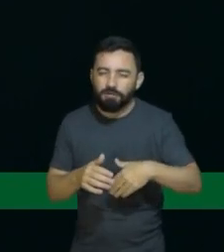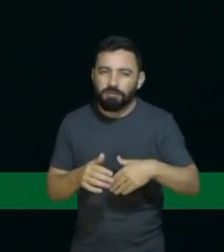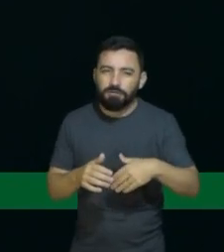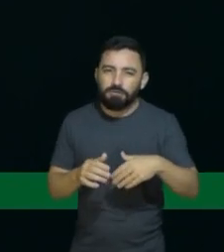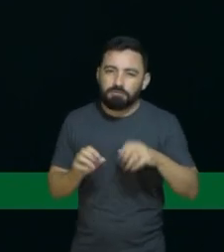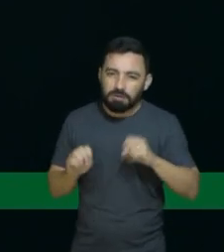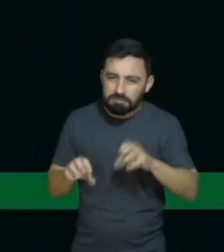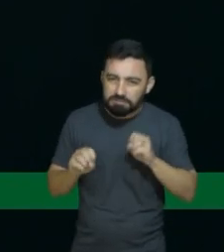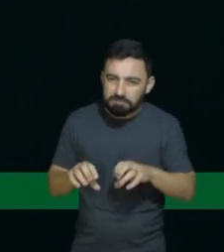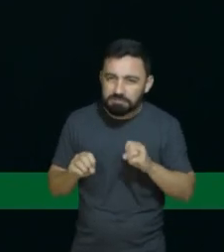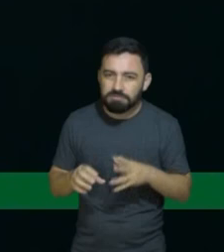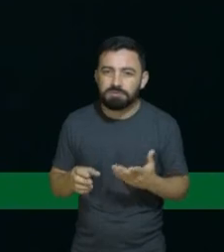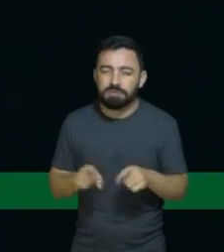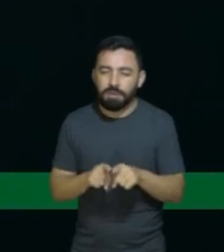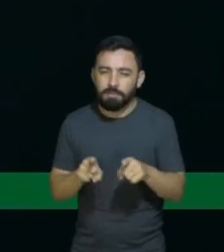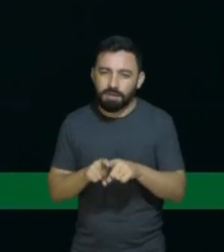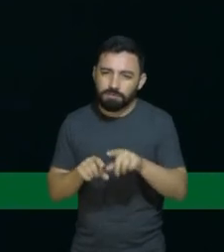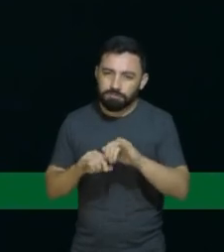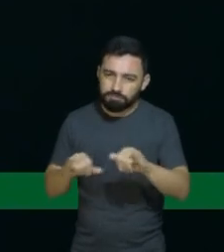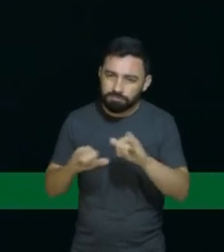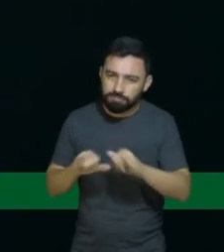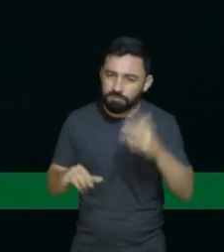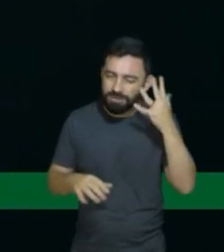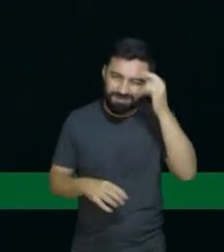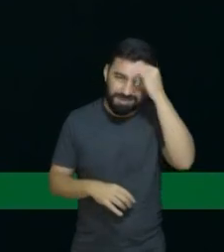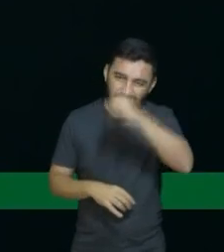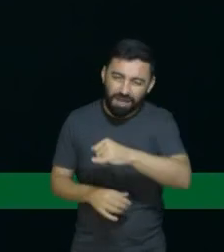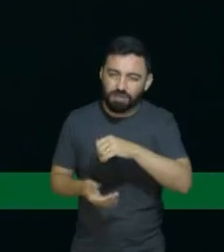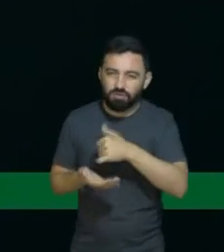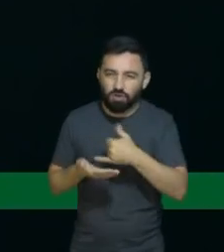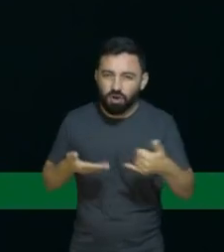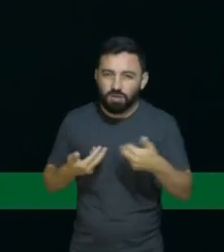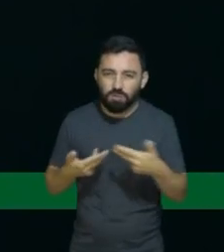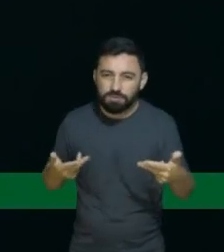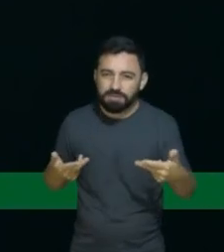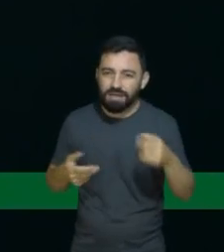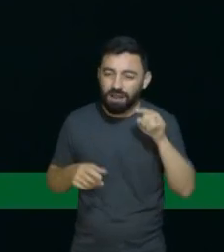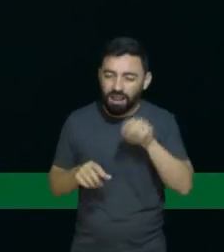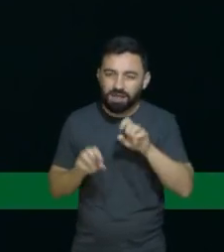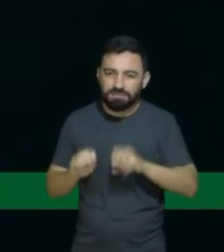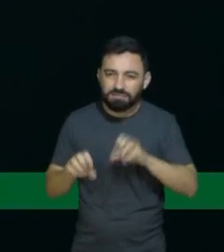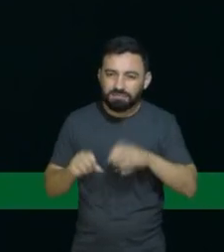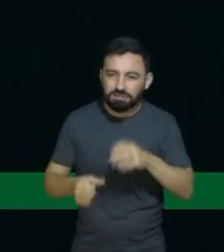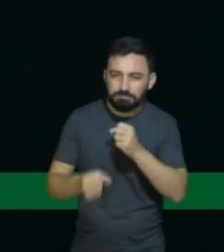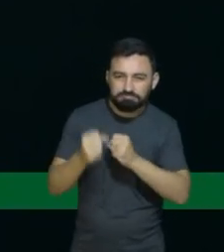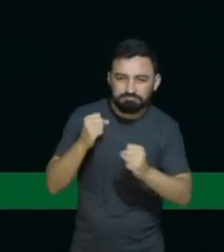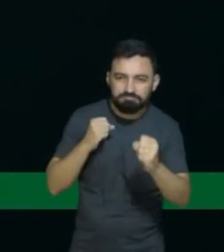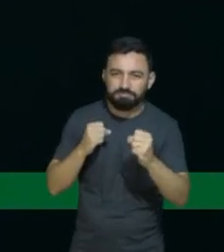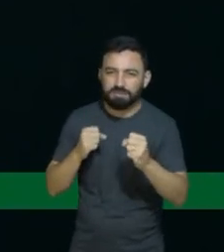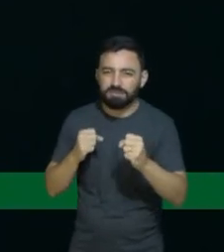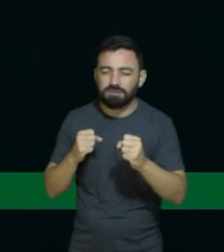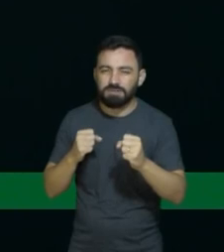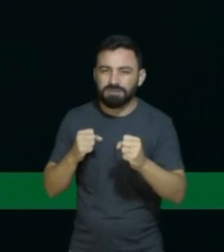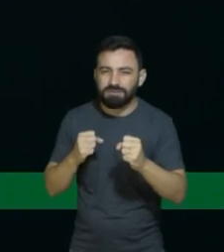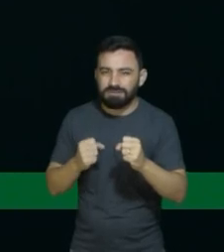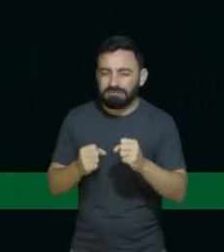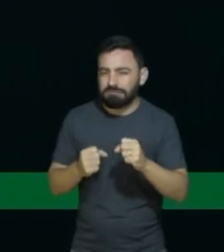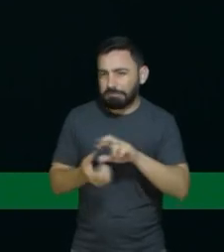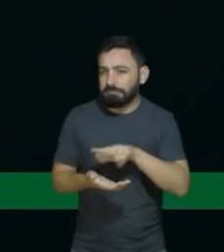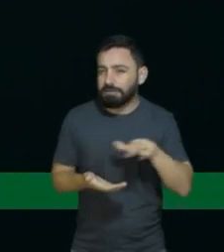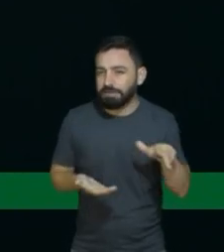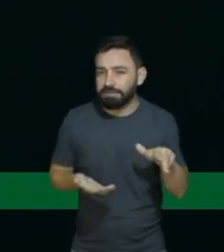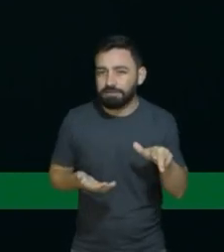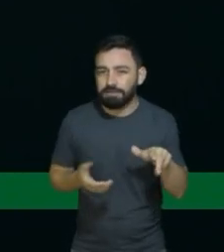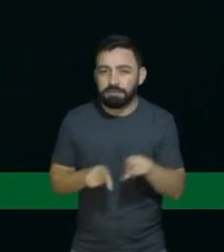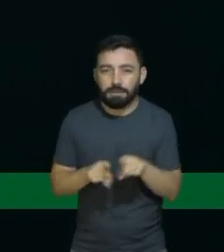palestras de prevenção e combate às drogas dão aula de artes marciais Gil gitzo entre outras e